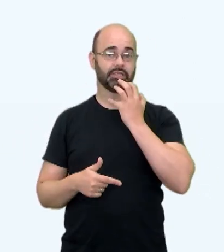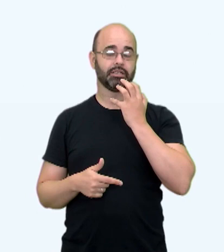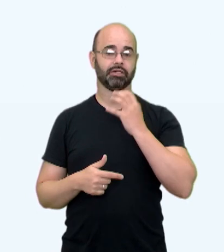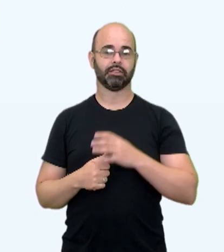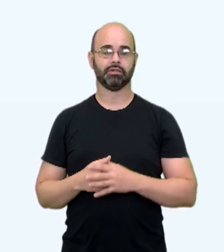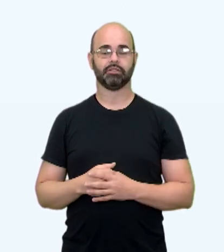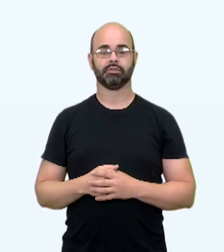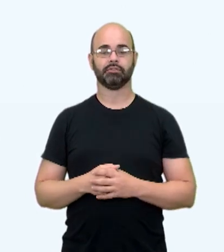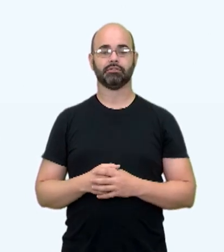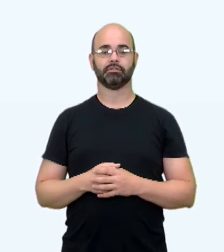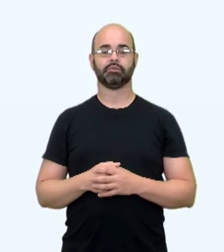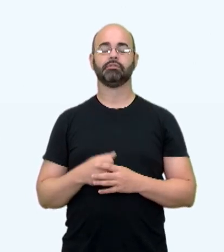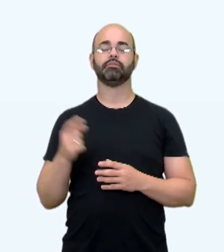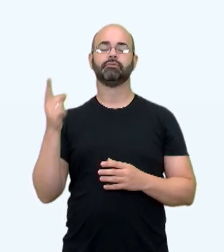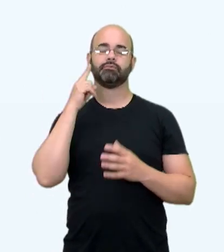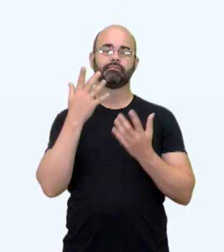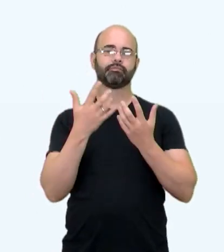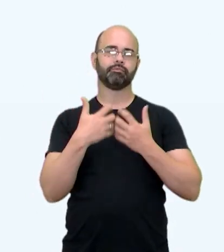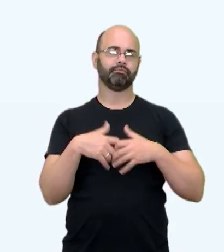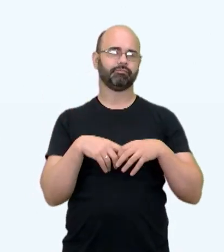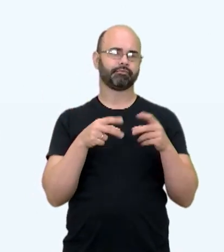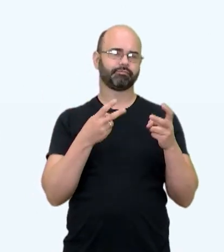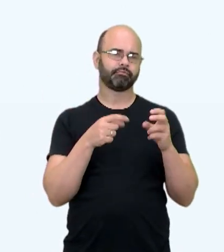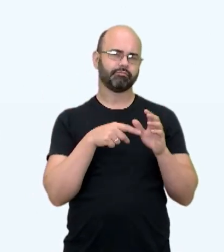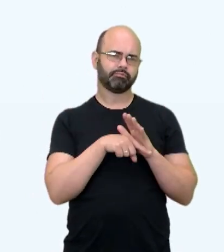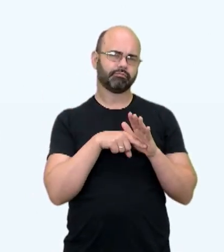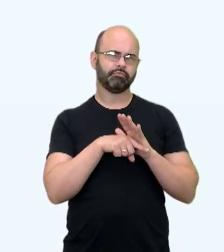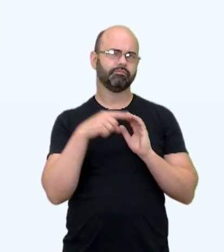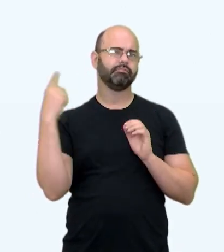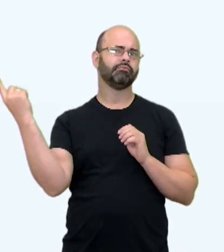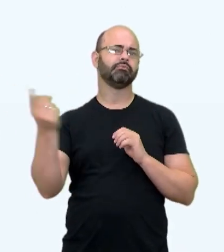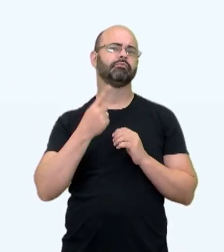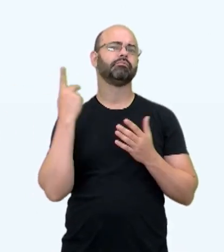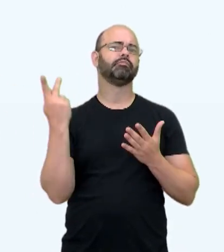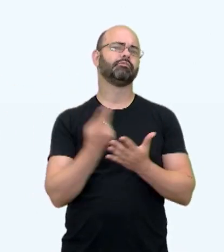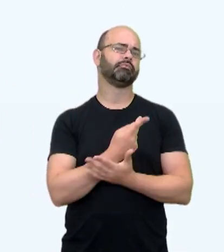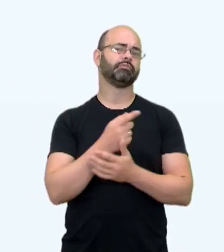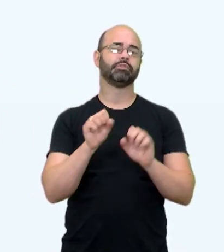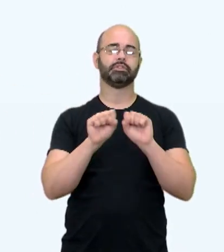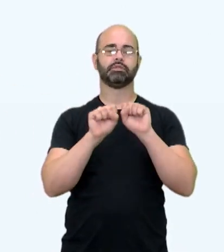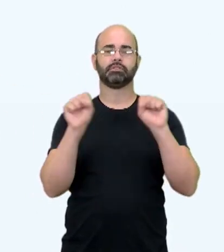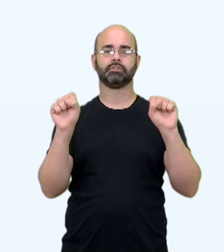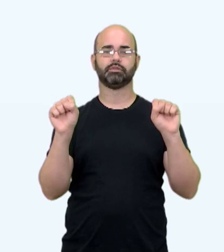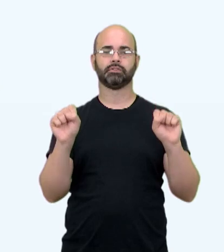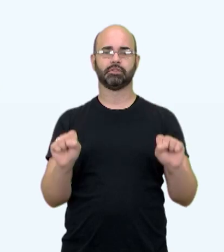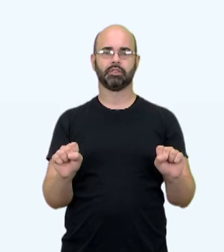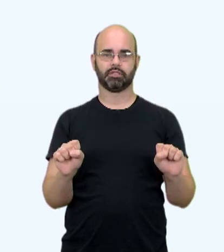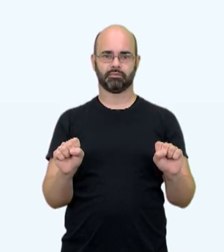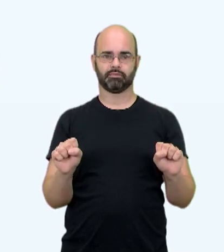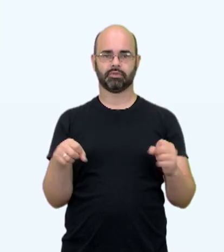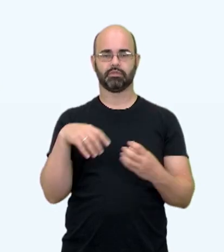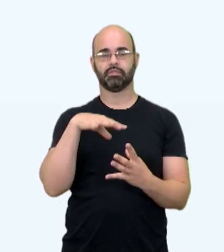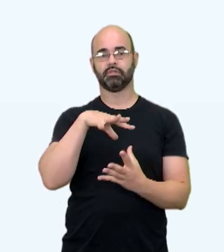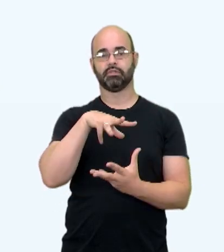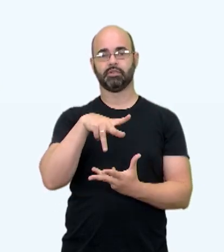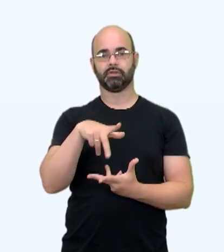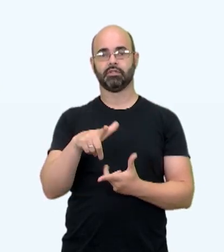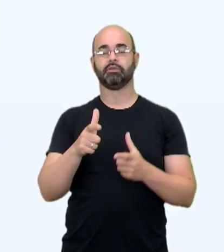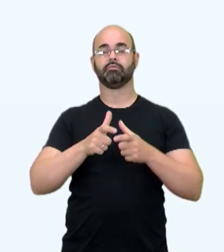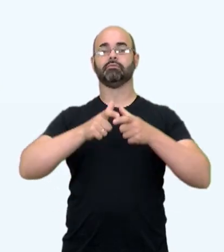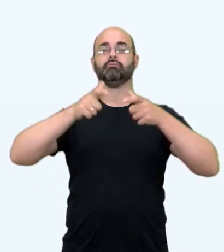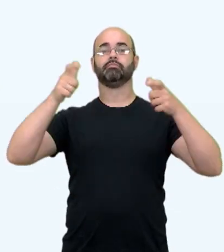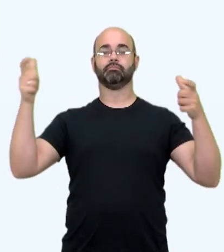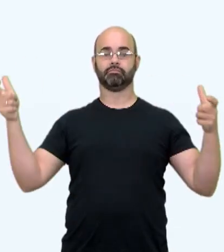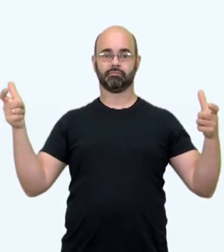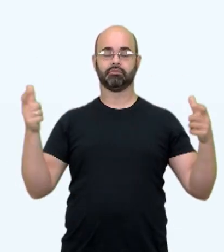a função de estudar o que está acontecendo com o sistema Terra, os seus macroprocessos, os